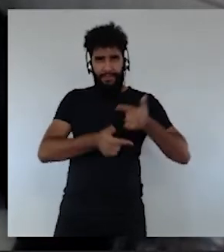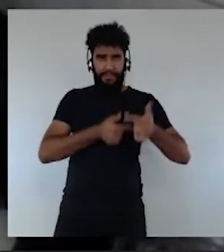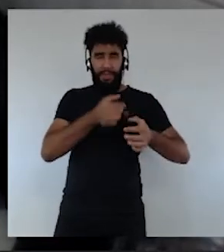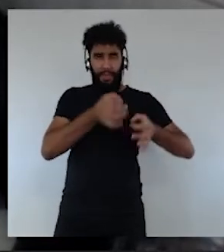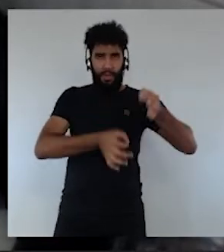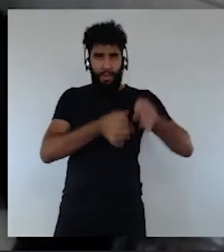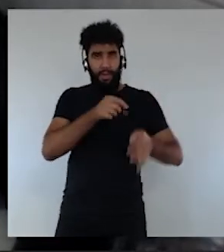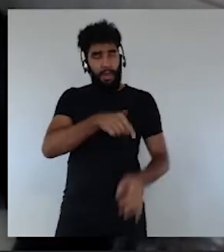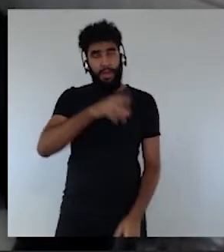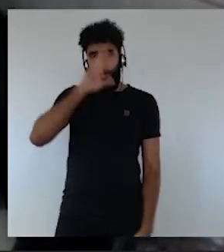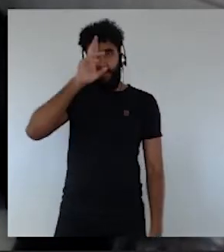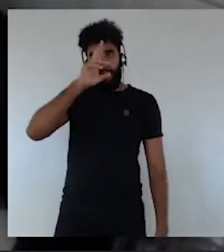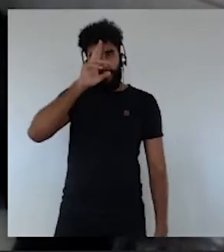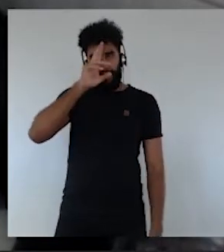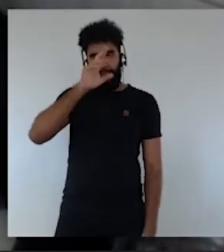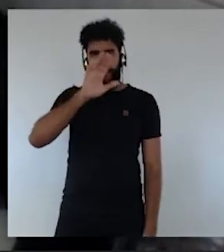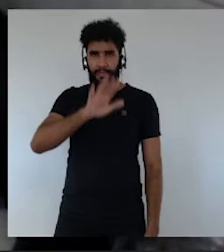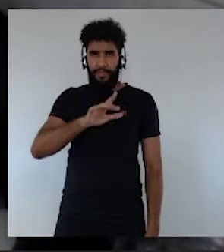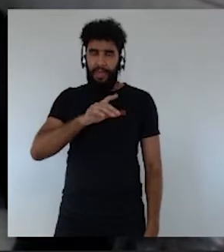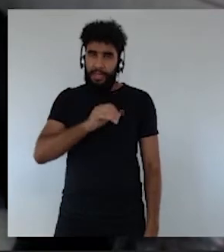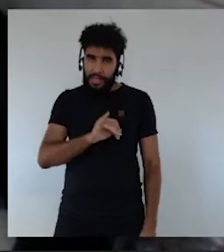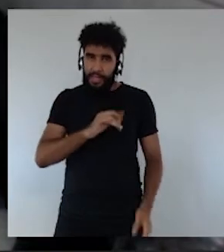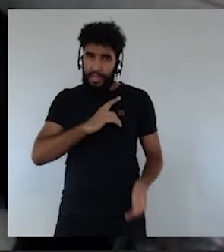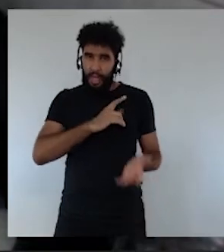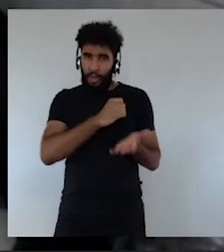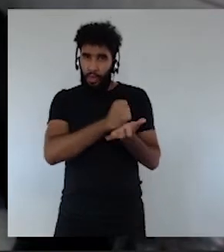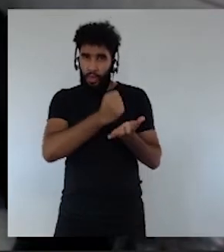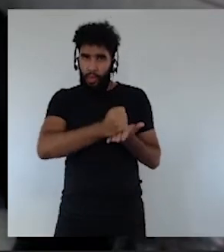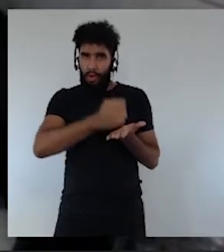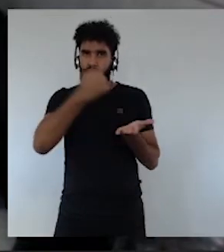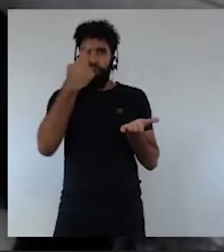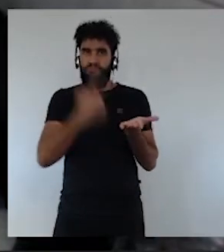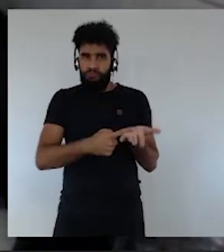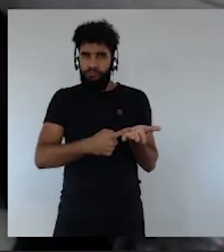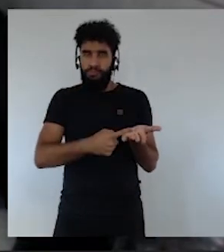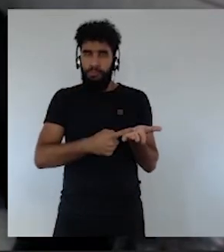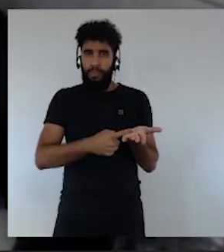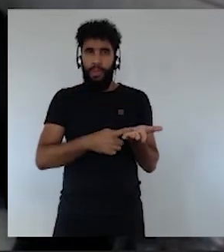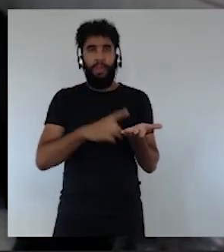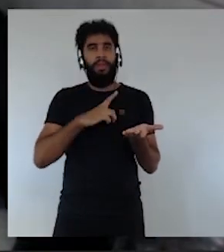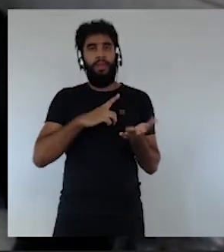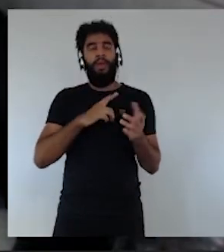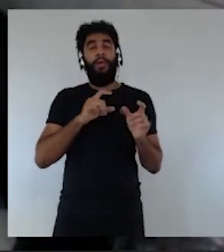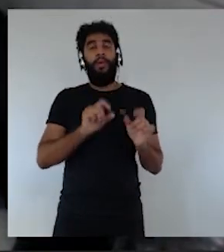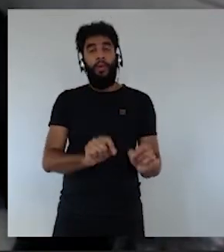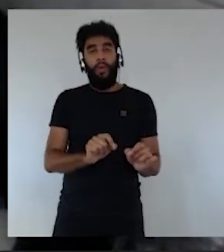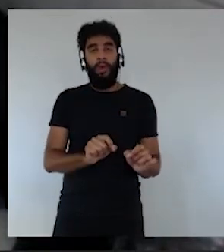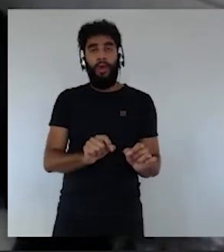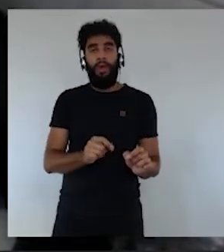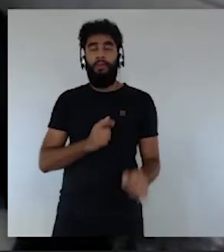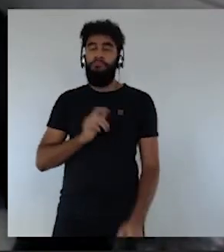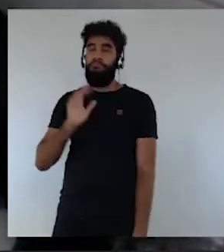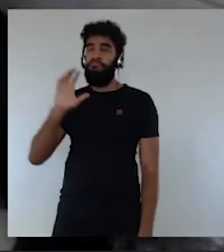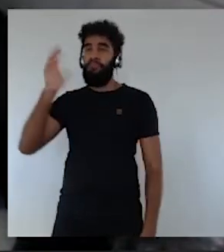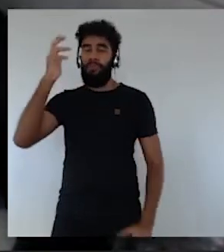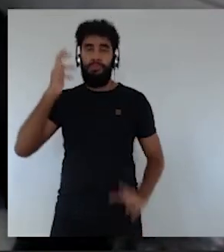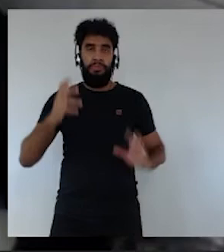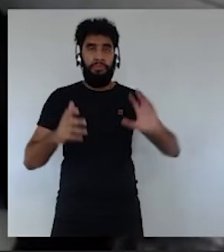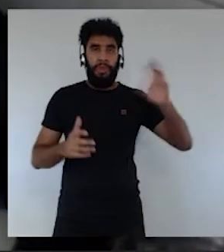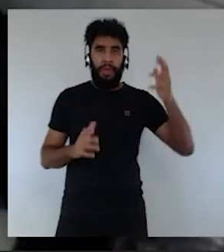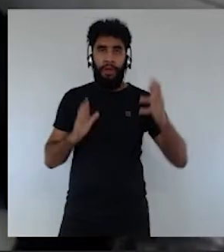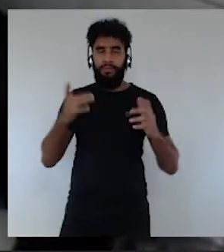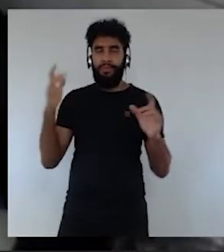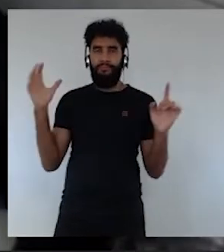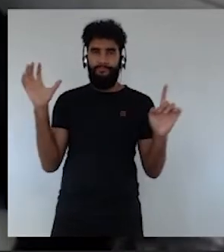histórica. O momento em que o contrato ele é firmado, ele é cercado das suas circunstâncias. Então, tudo